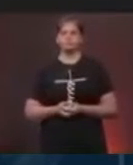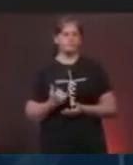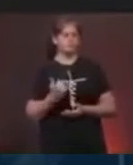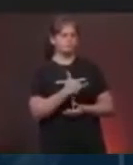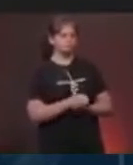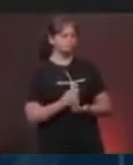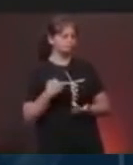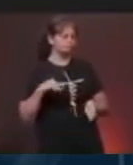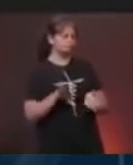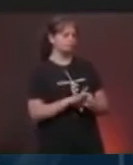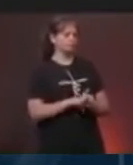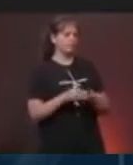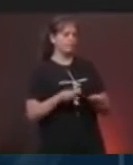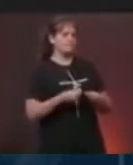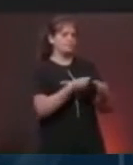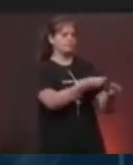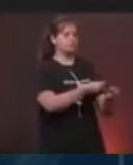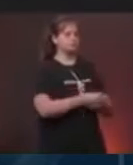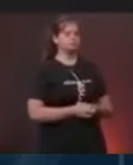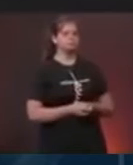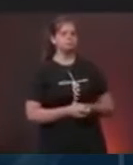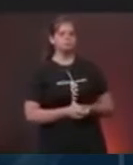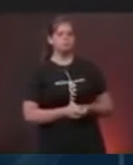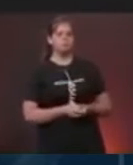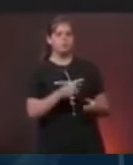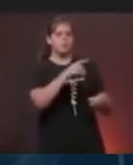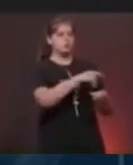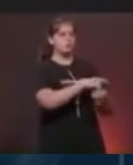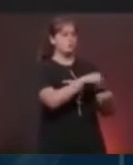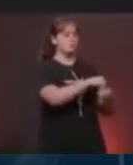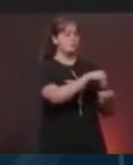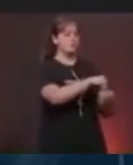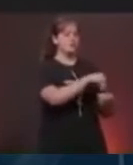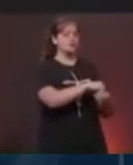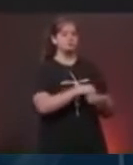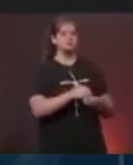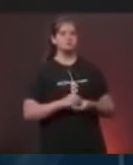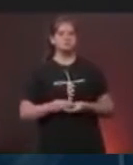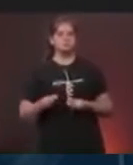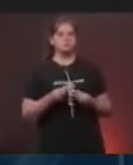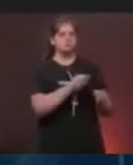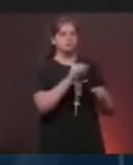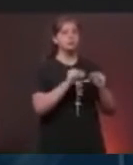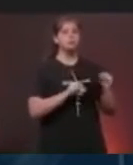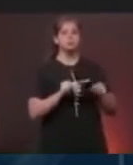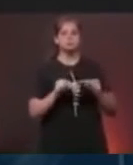Falou: olha, eu vim aqui para te dar uma oferta. O cara me deu